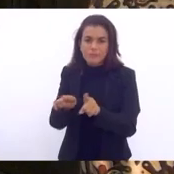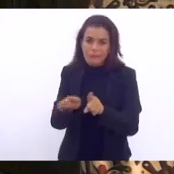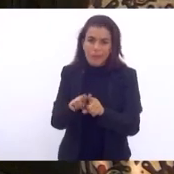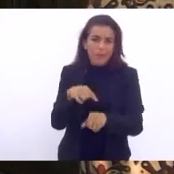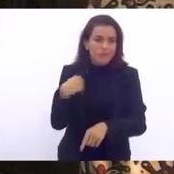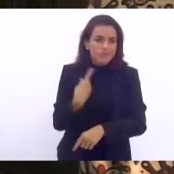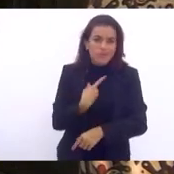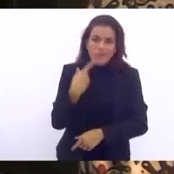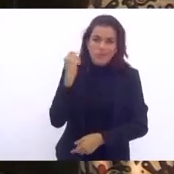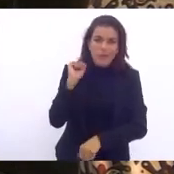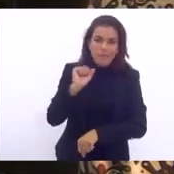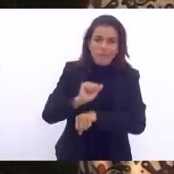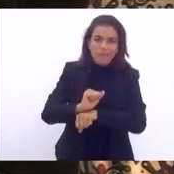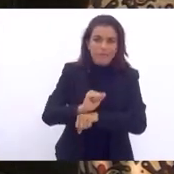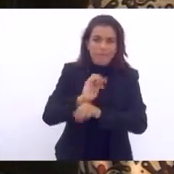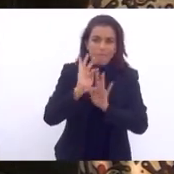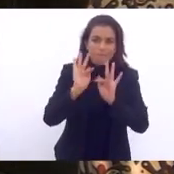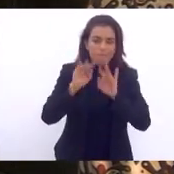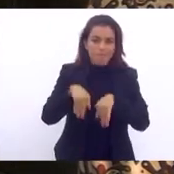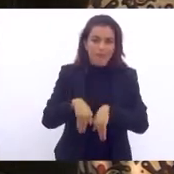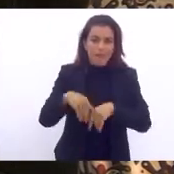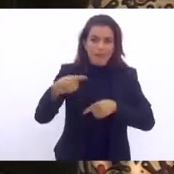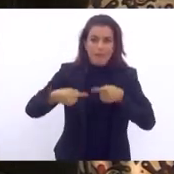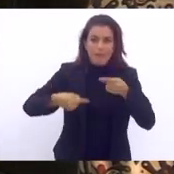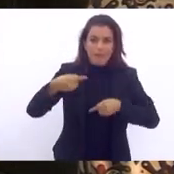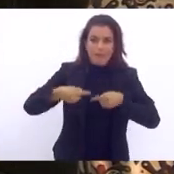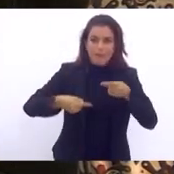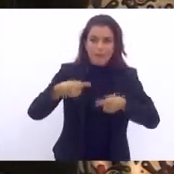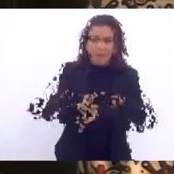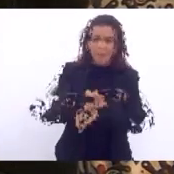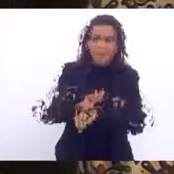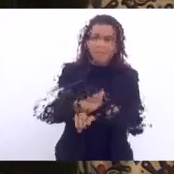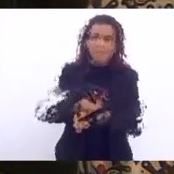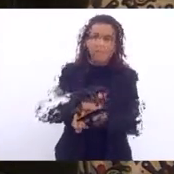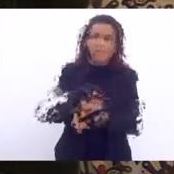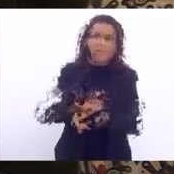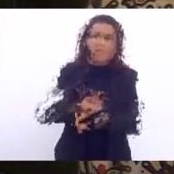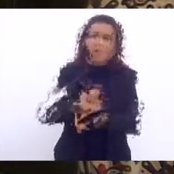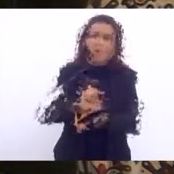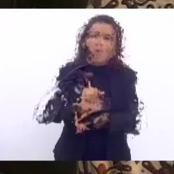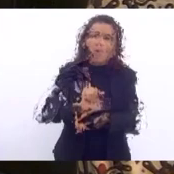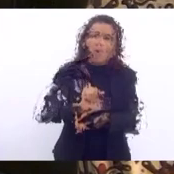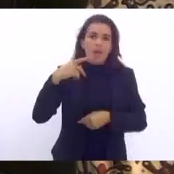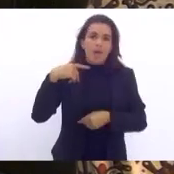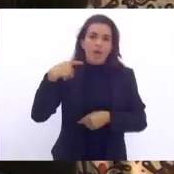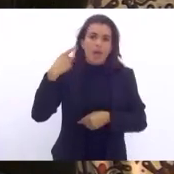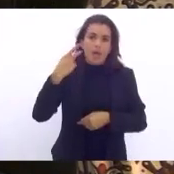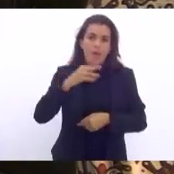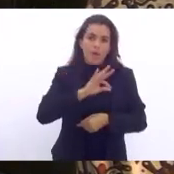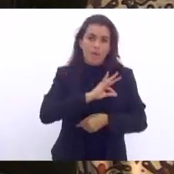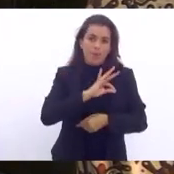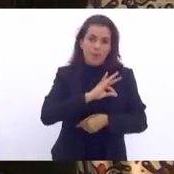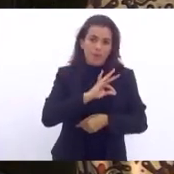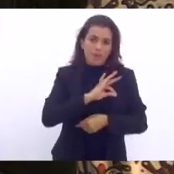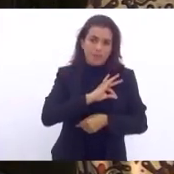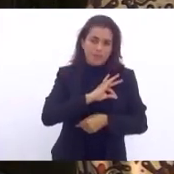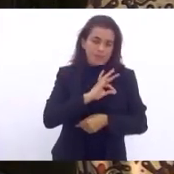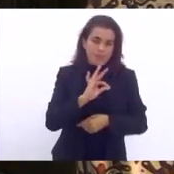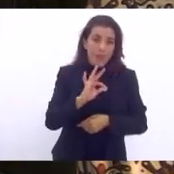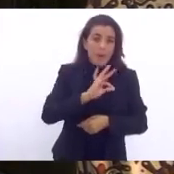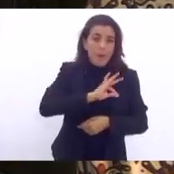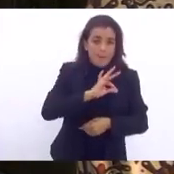polícia eficiente não é uma polícia que se expõe a morrer e mata muito. É uma polícia que utiliza